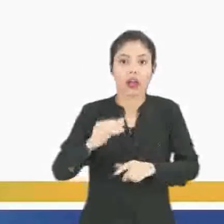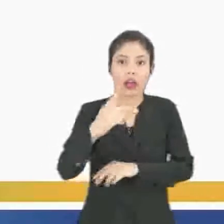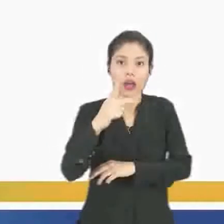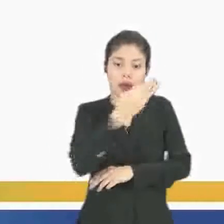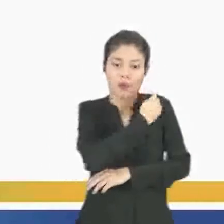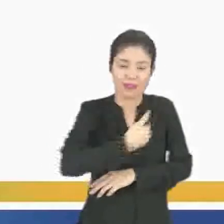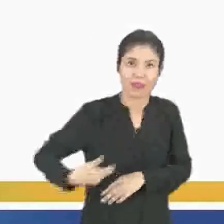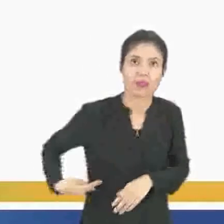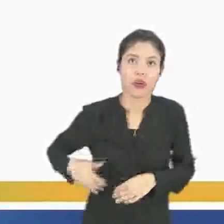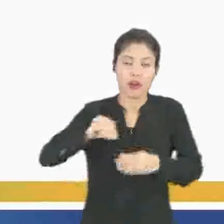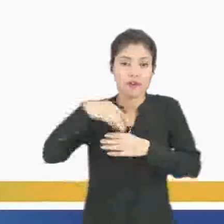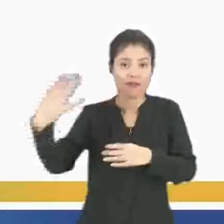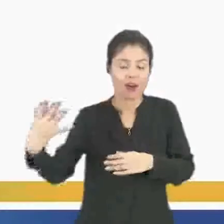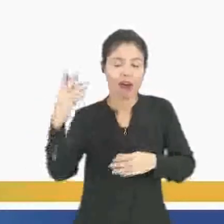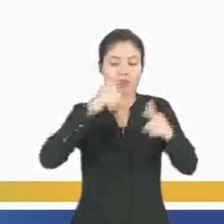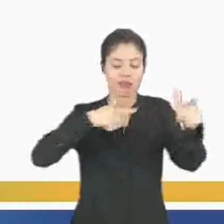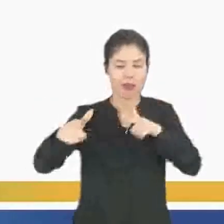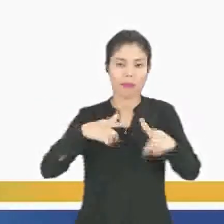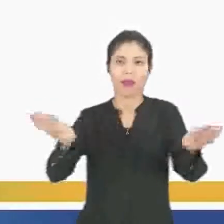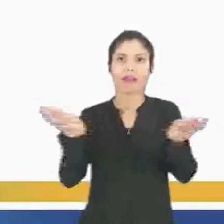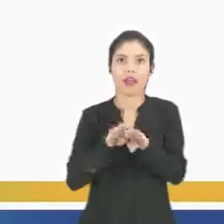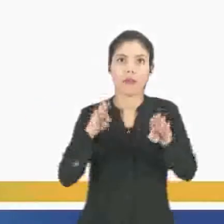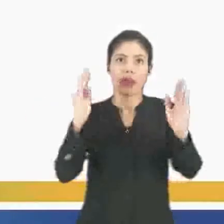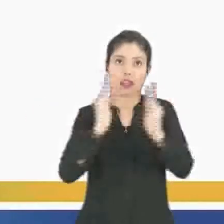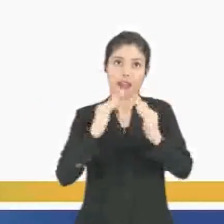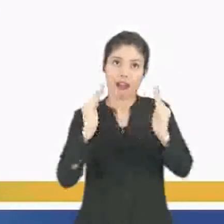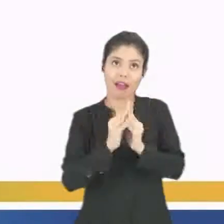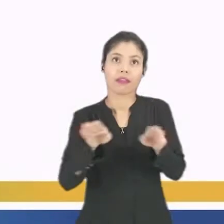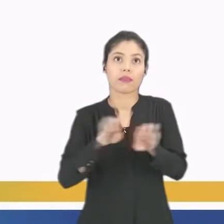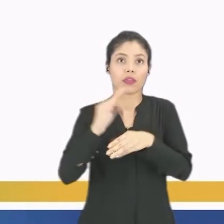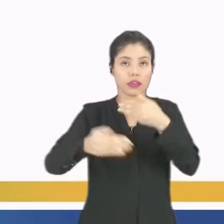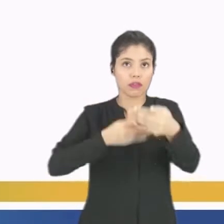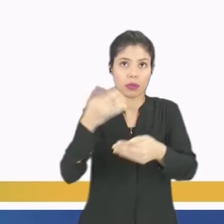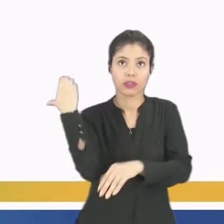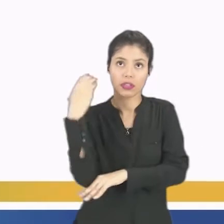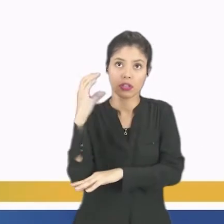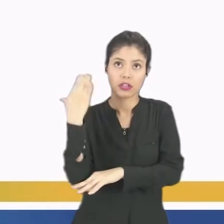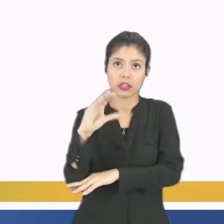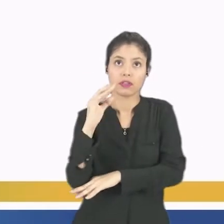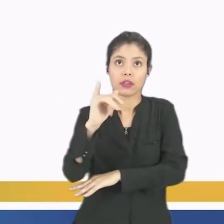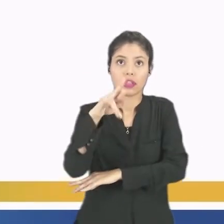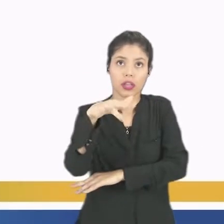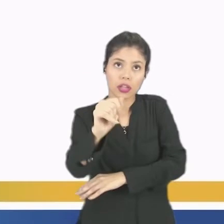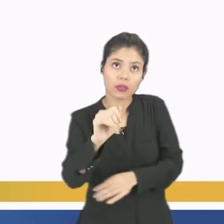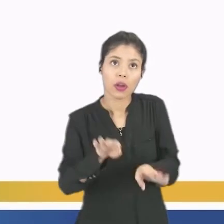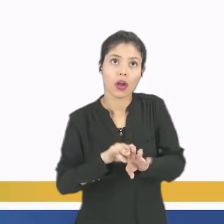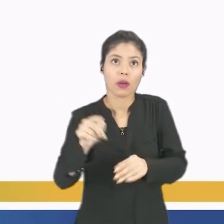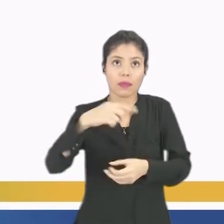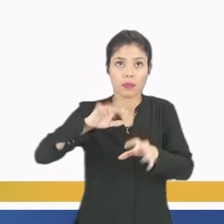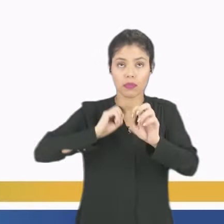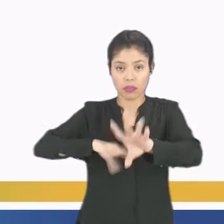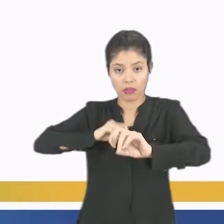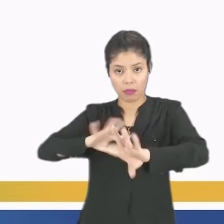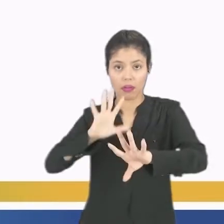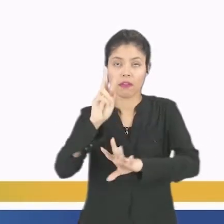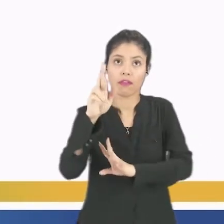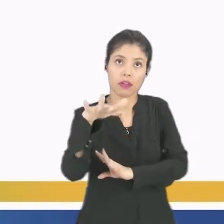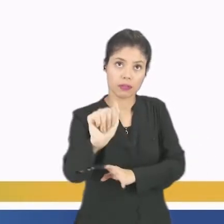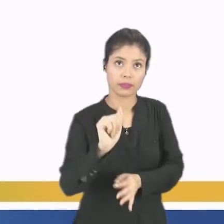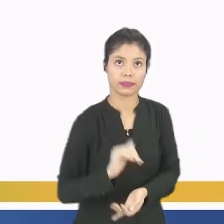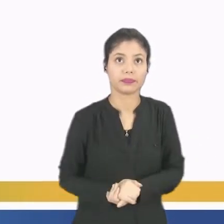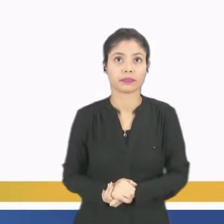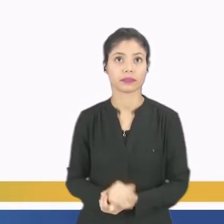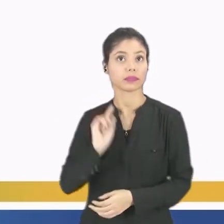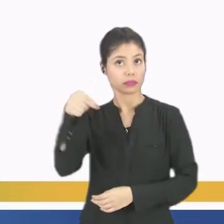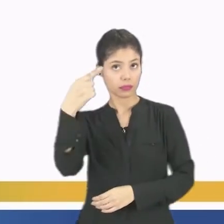no trabalho fora do âmbito doméstico e da possibilidade de desenvolvimento científico e intelectual por meio da educação formal,